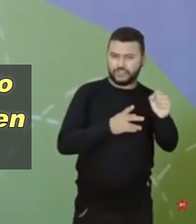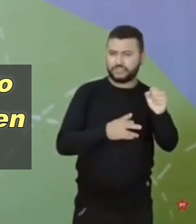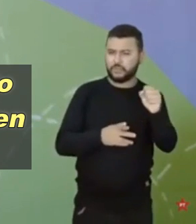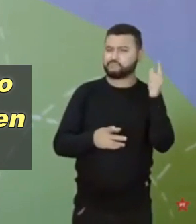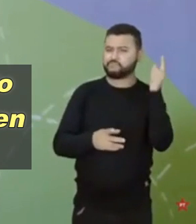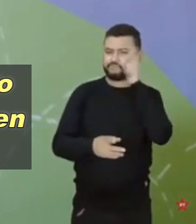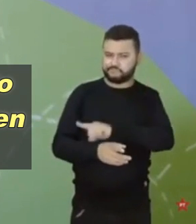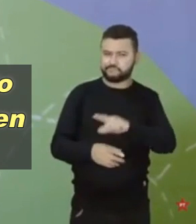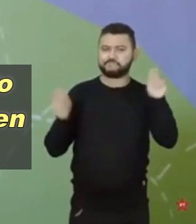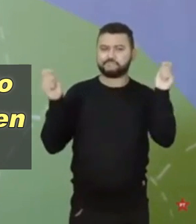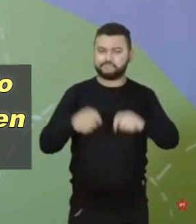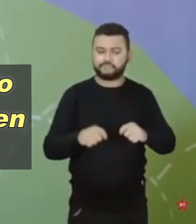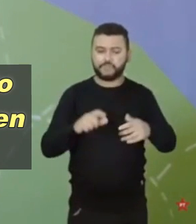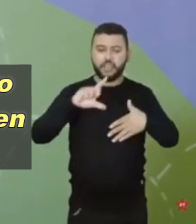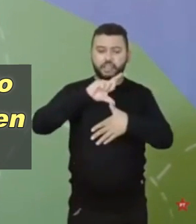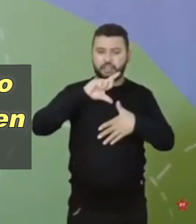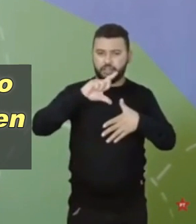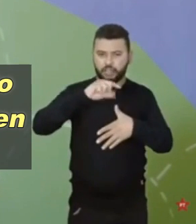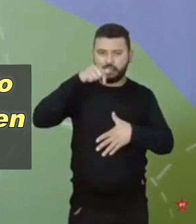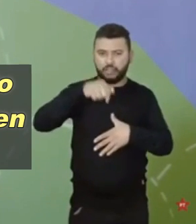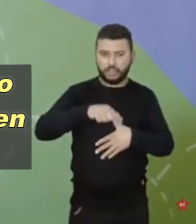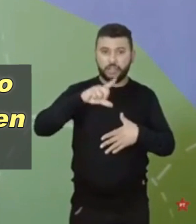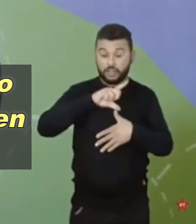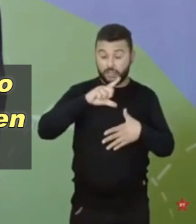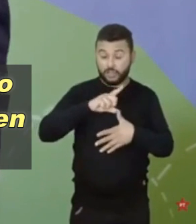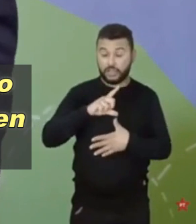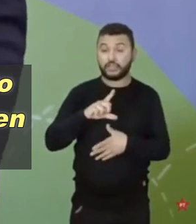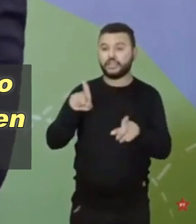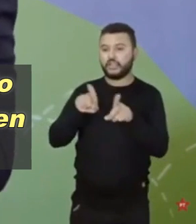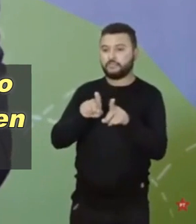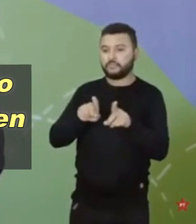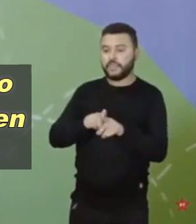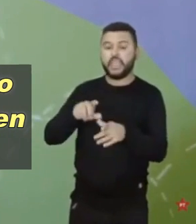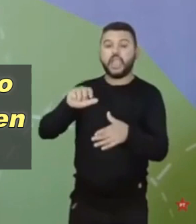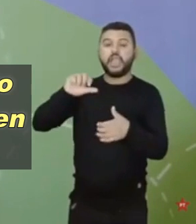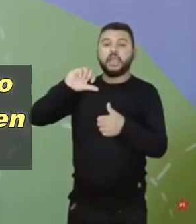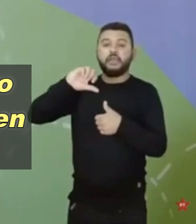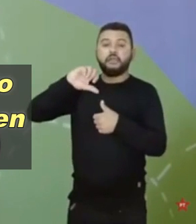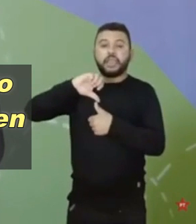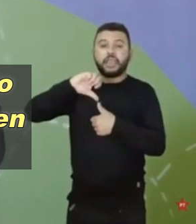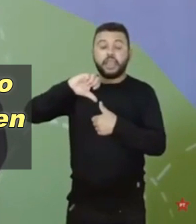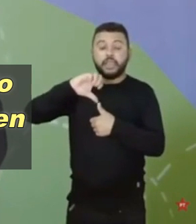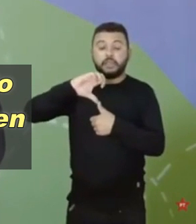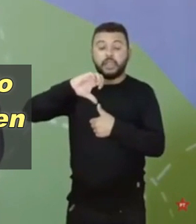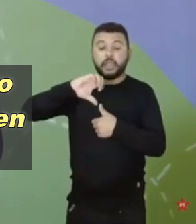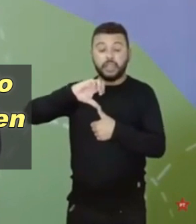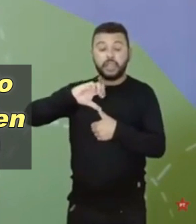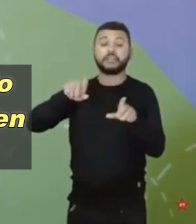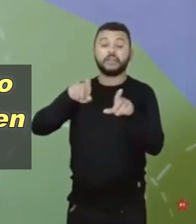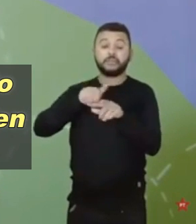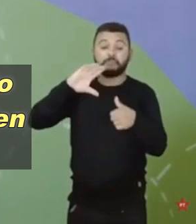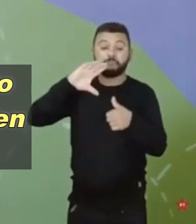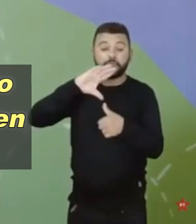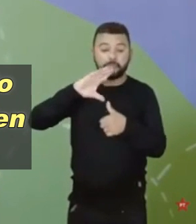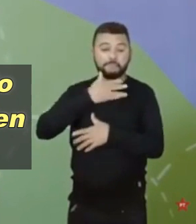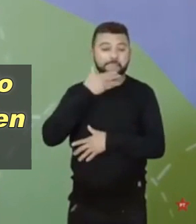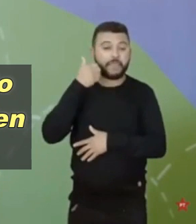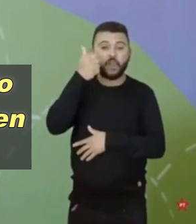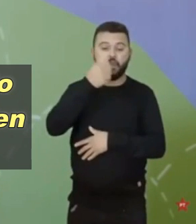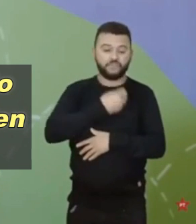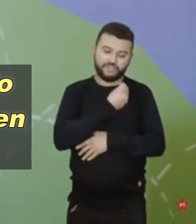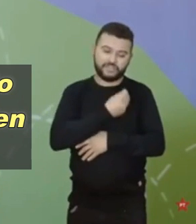e sobretudo América do Sul viveu o seu melhor momento em 500 anos de